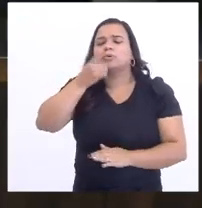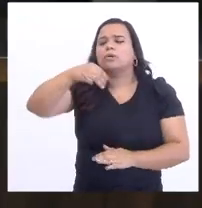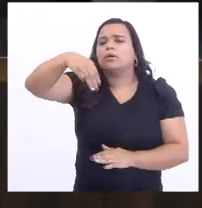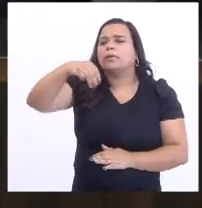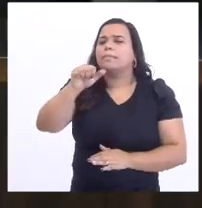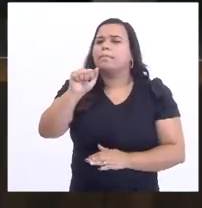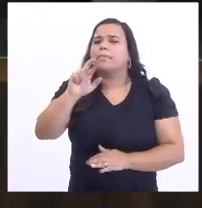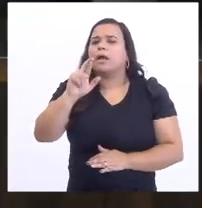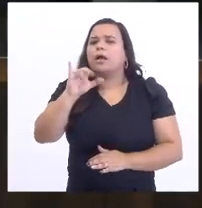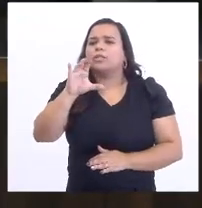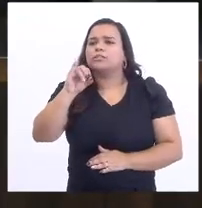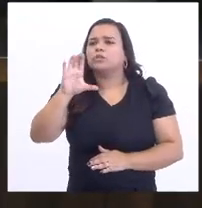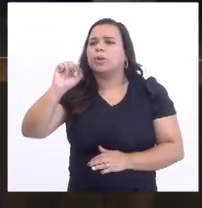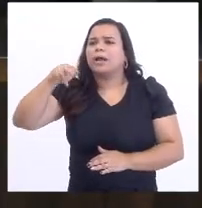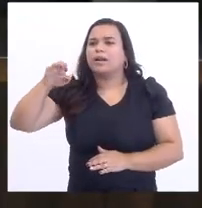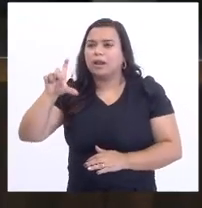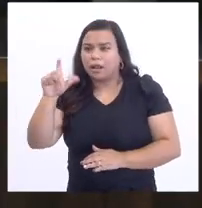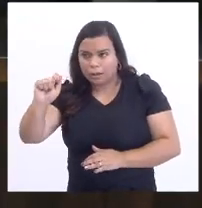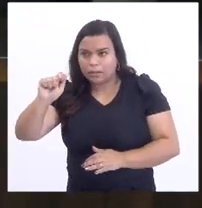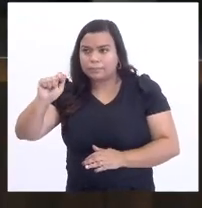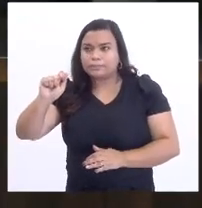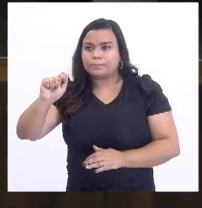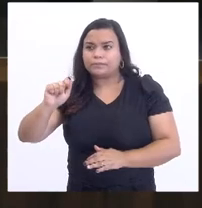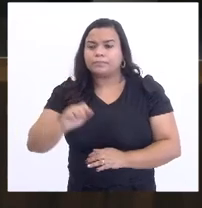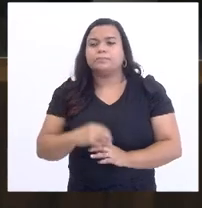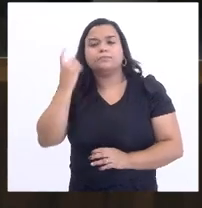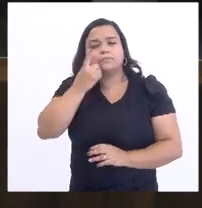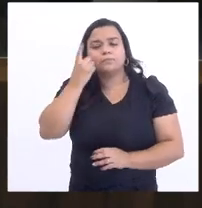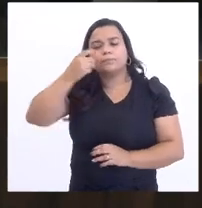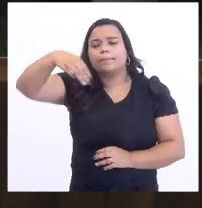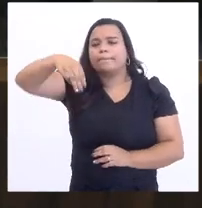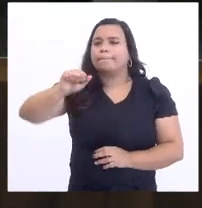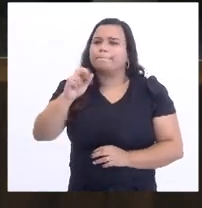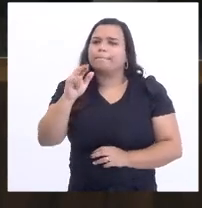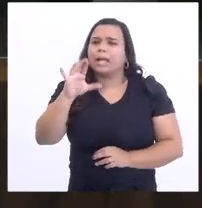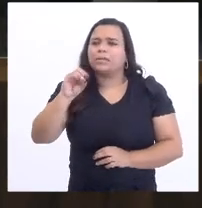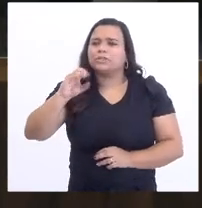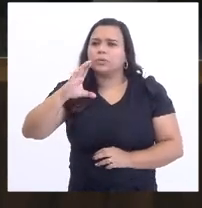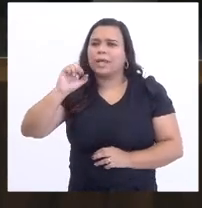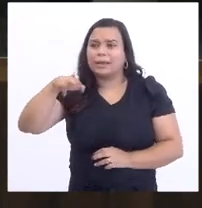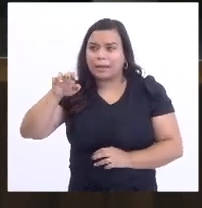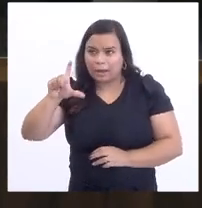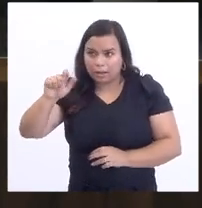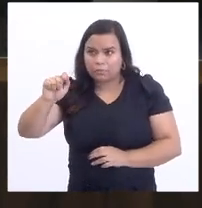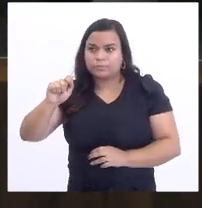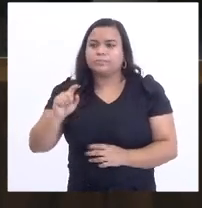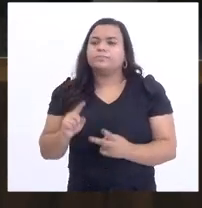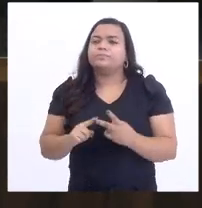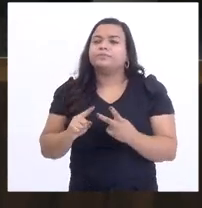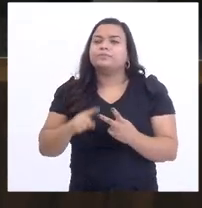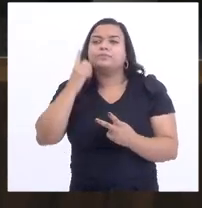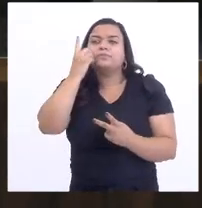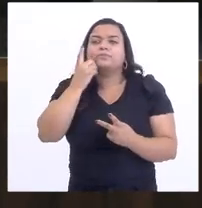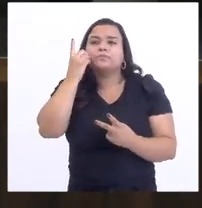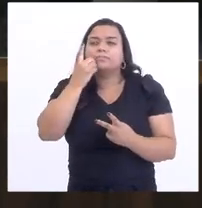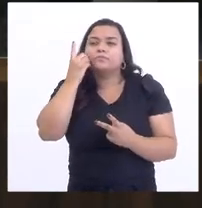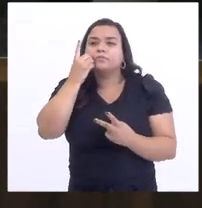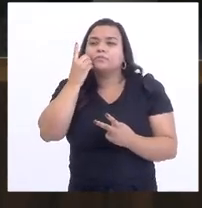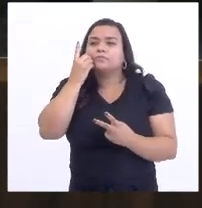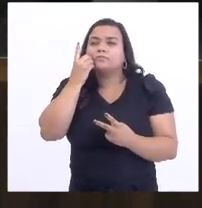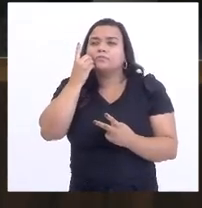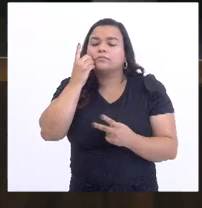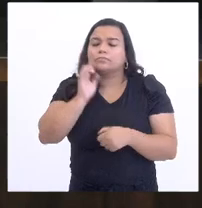Márcio Canella. Deputado Márcio Canella. Deputado Márcio